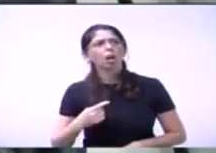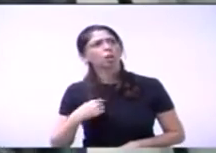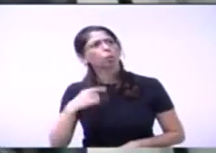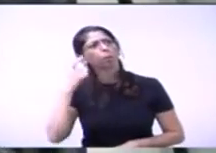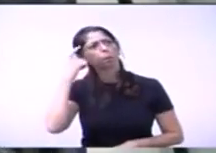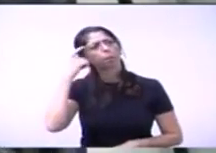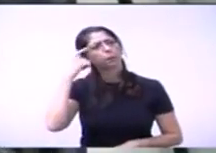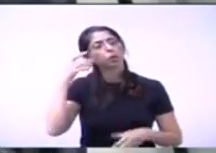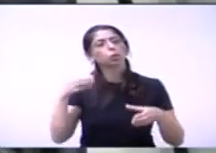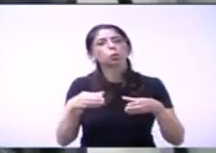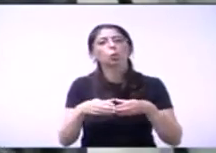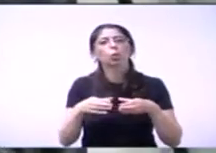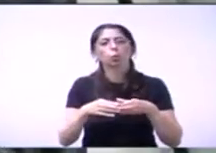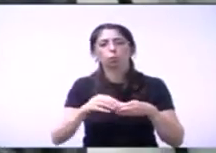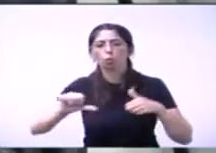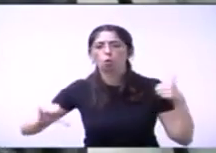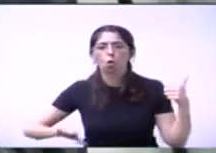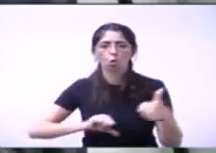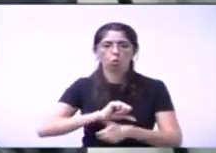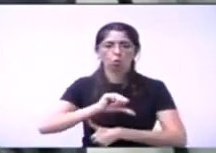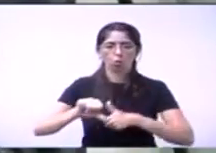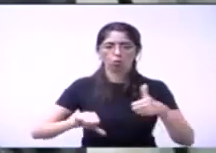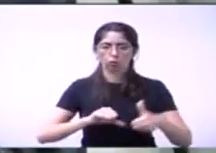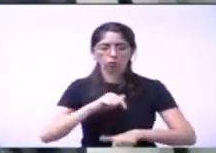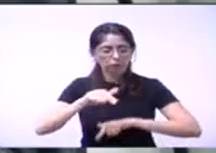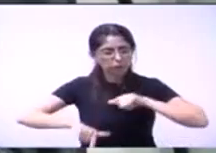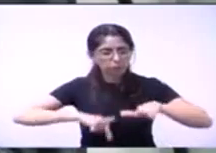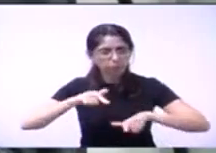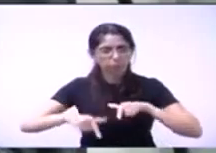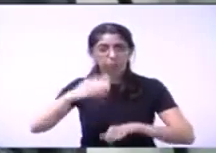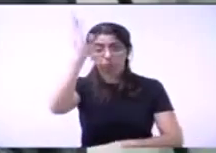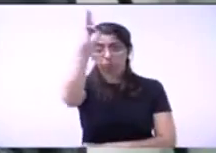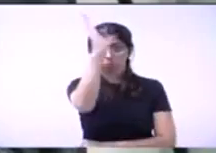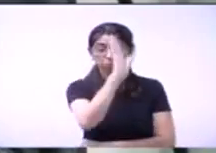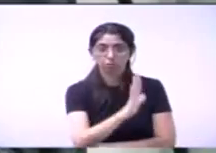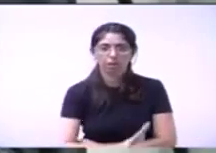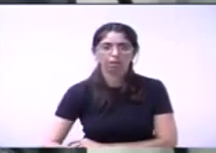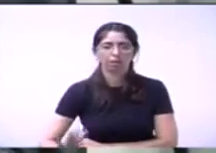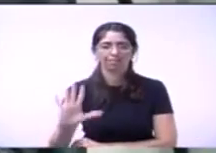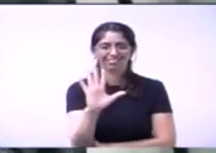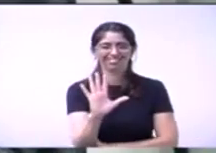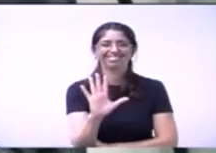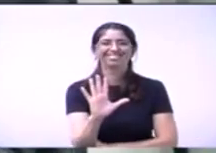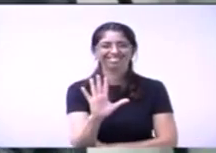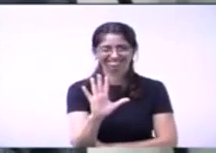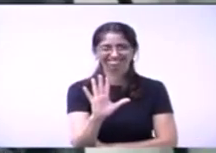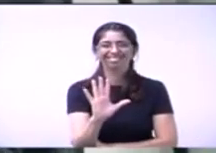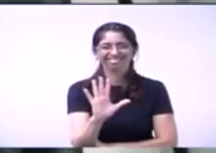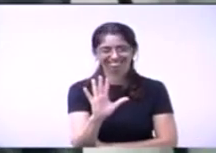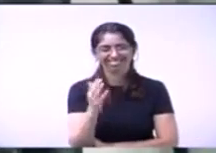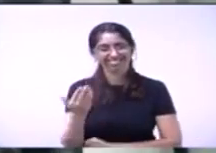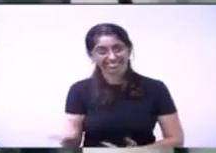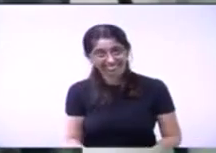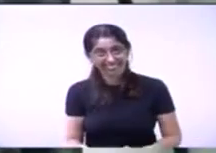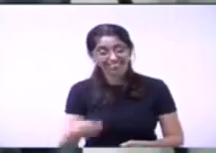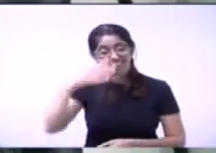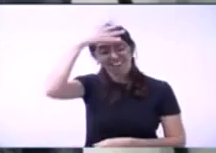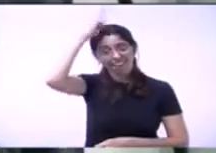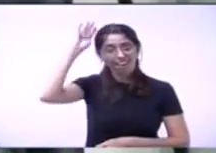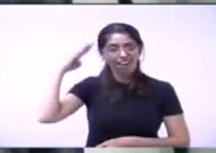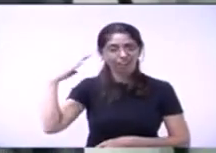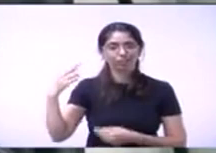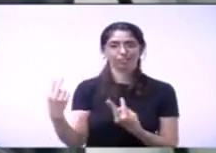Trabalhista Brasileiro, que tem como líder de bancada a companheira Ângela. Então, a Ângela é duplamente minha líder